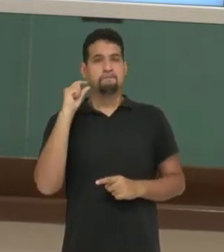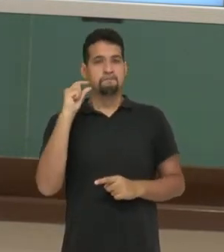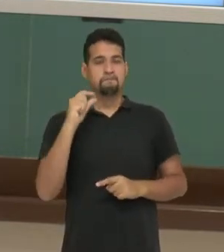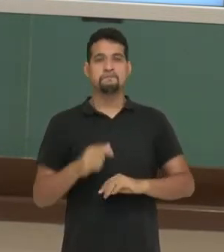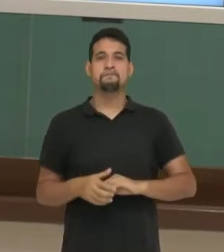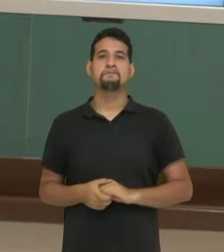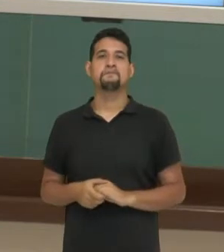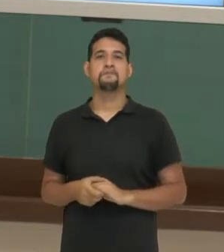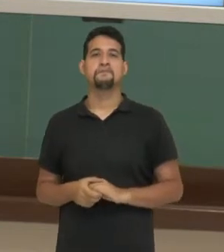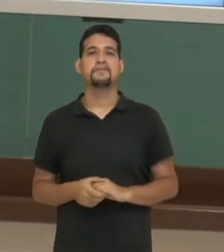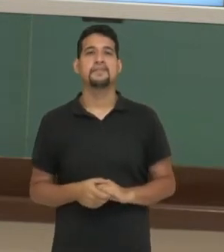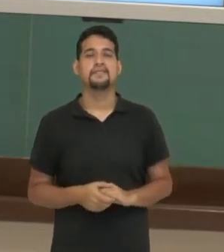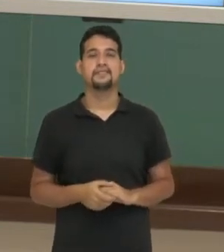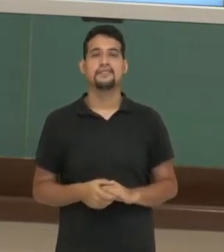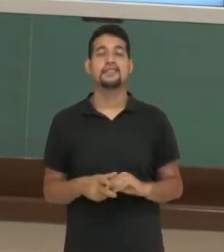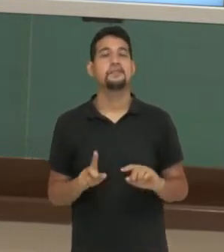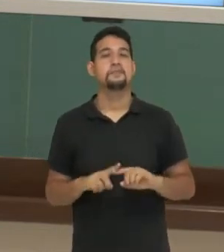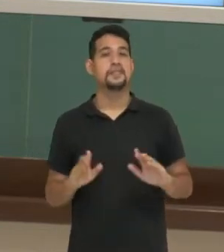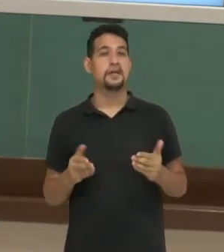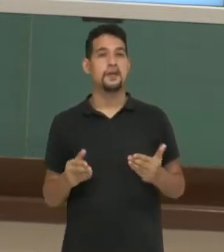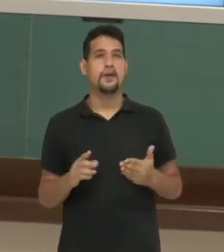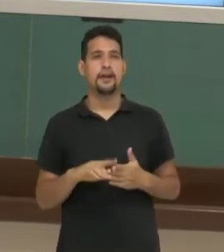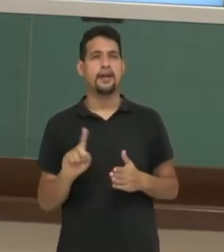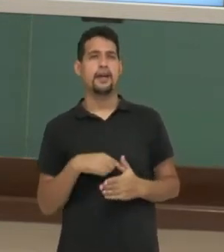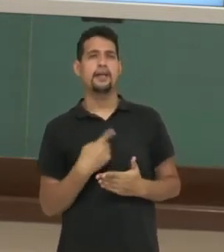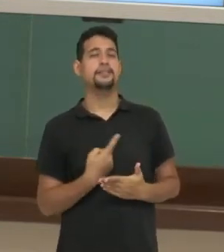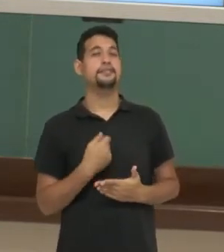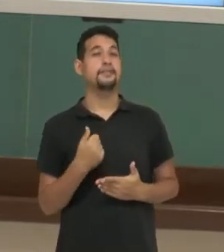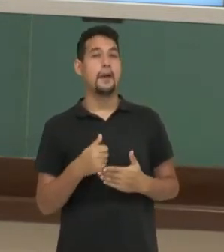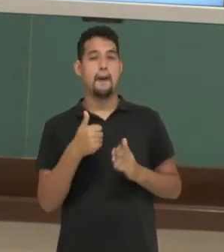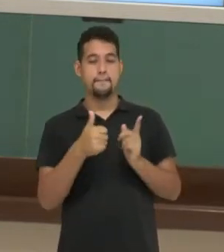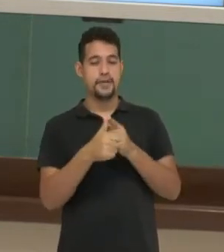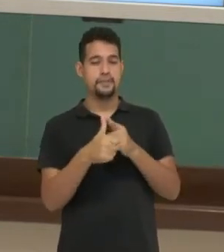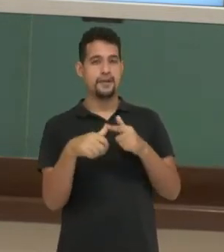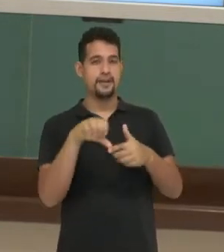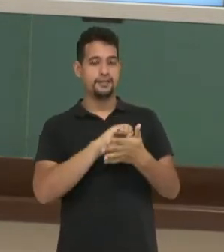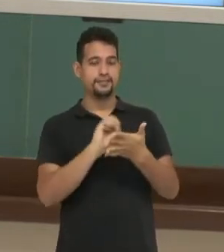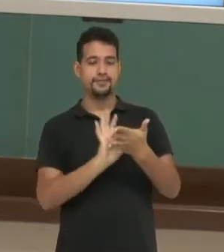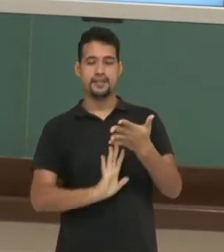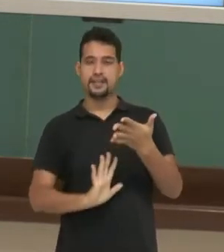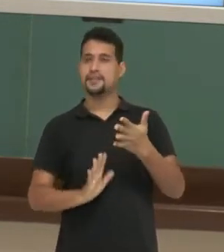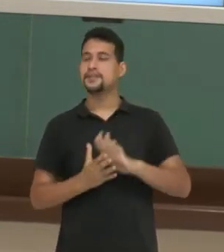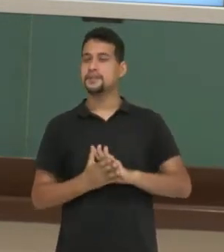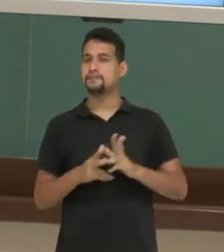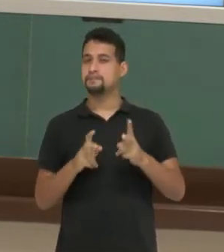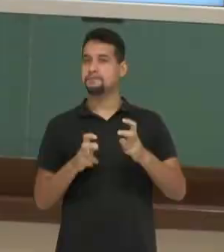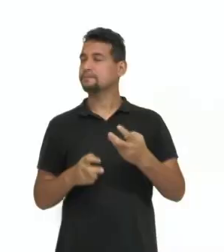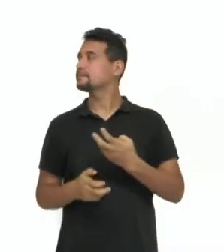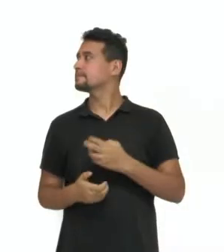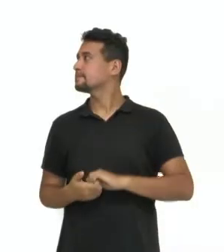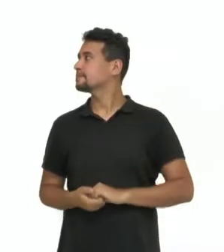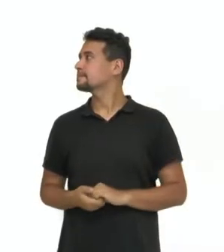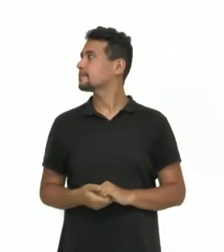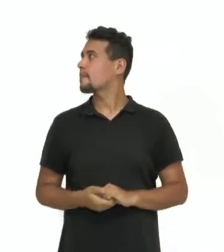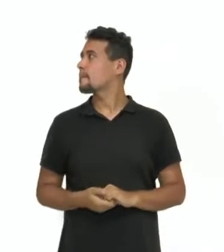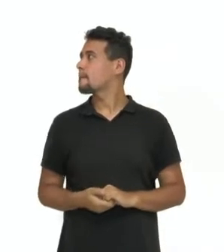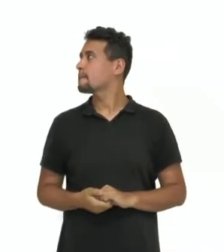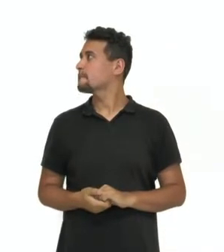Certo? Agora vamos para a nossa primeira atividade. Olhem lá.